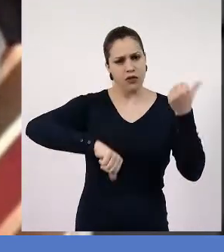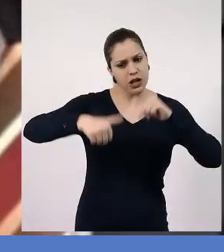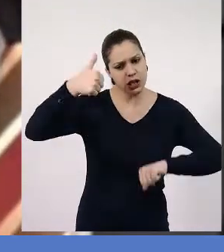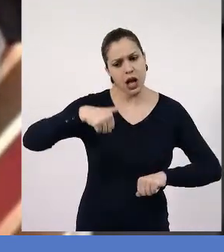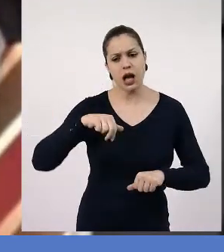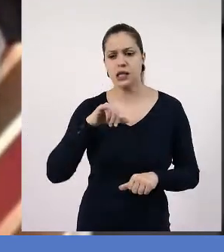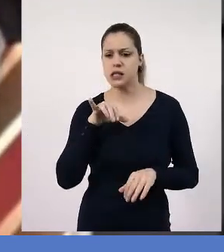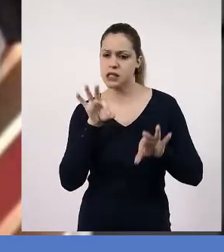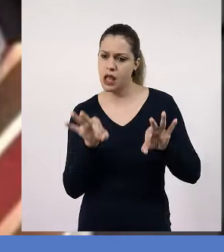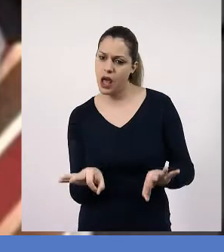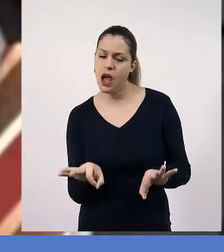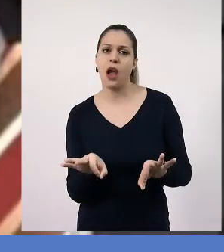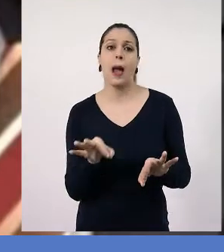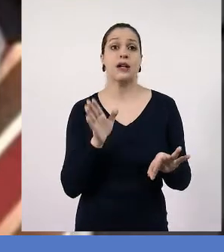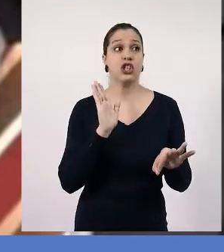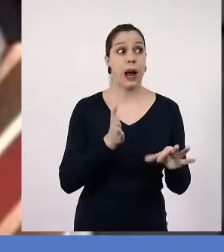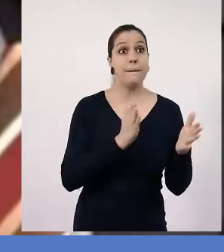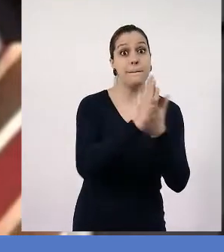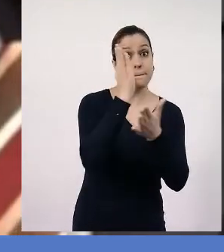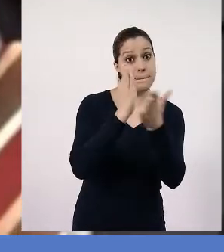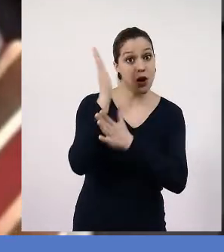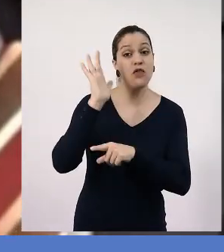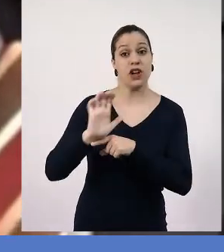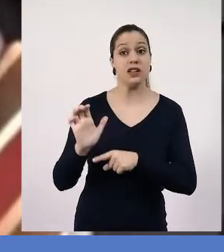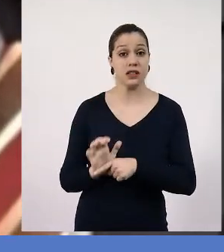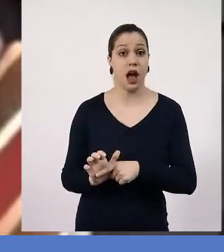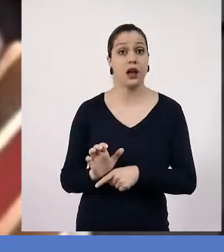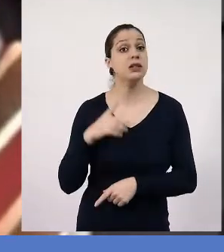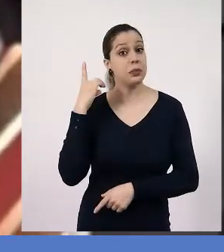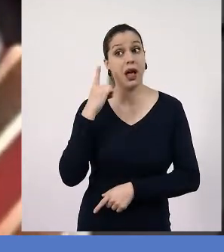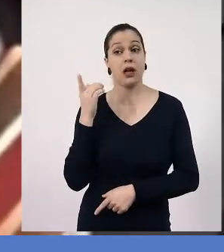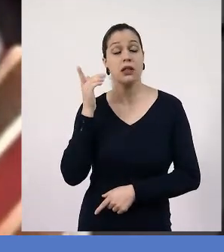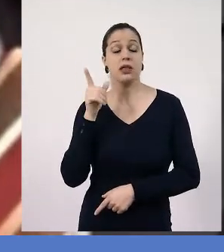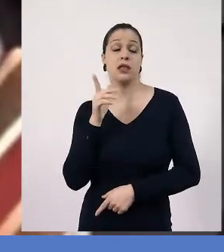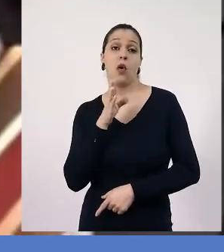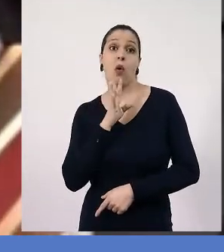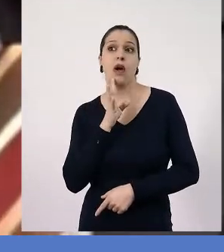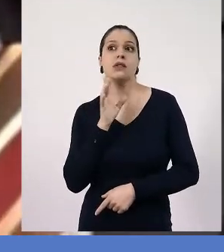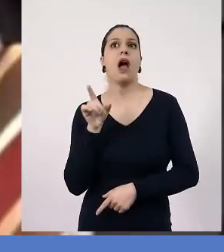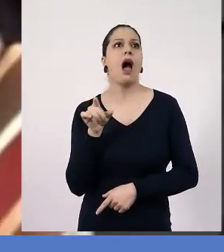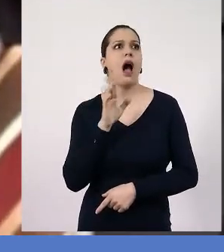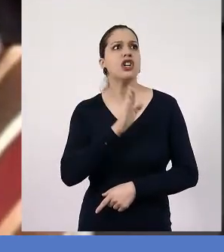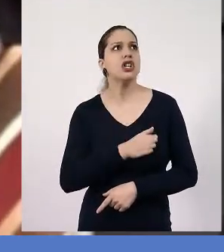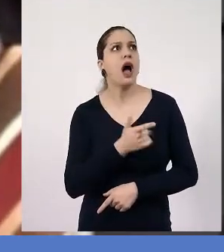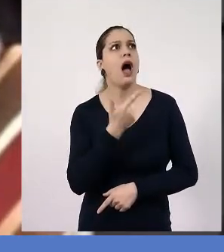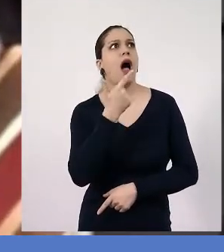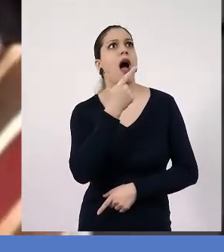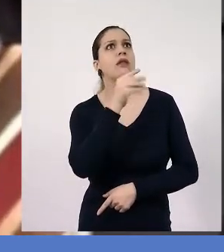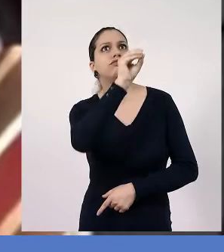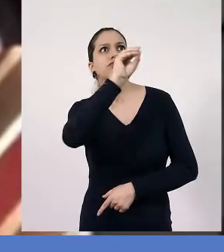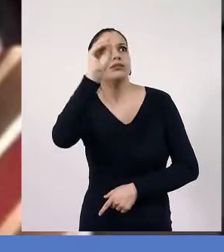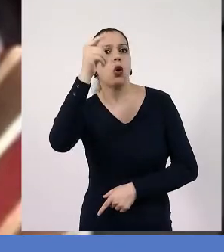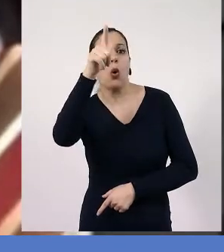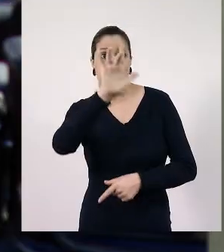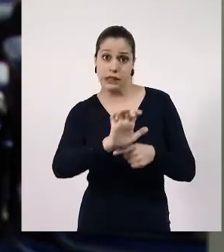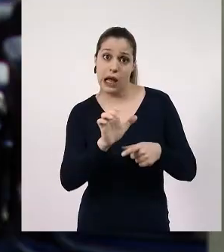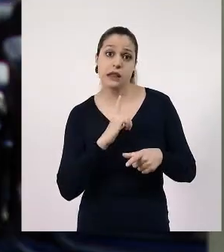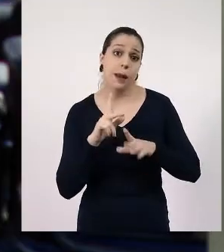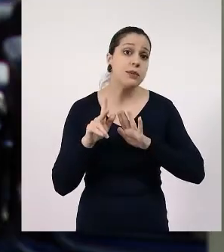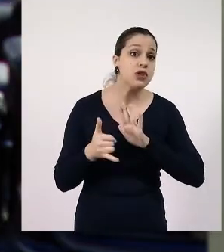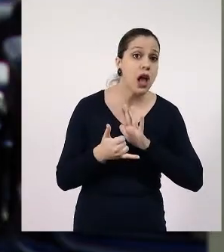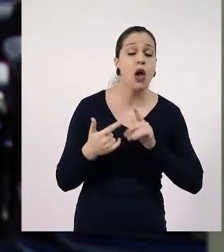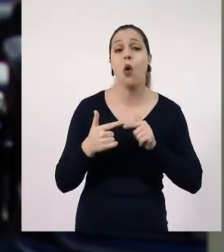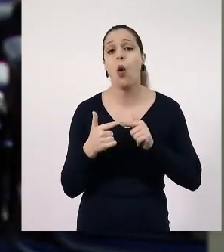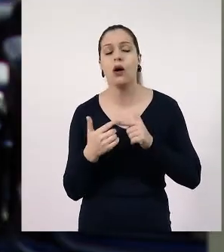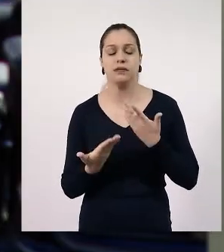dando certo, está sendo aprovado nos estados, para que os deputados tenham acesso a isso também, principalmente nesse período de pandemia.